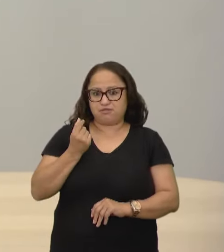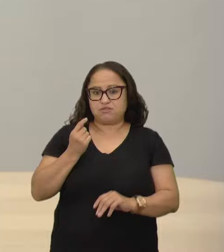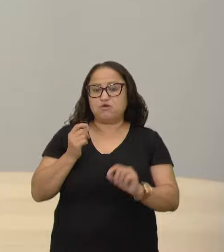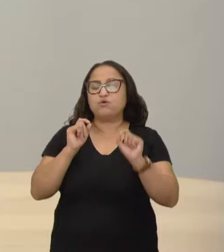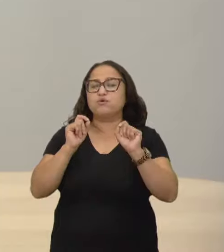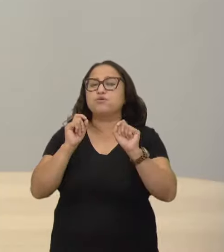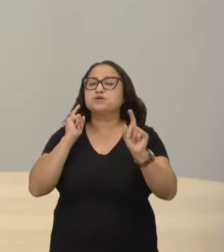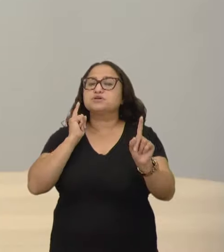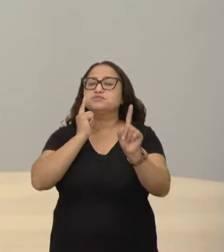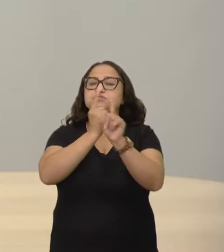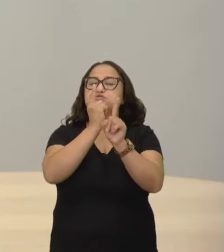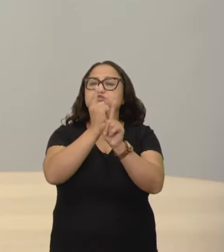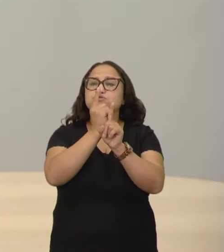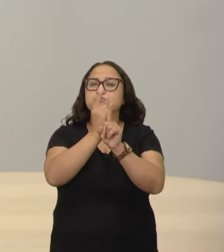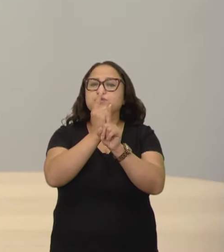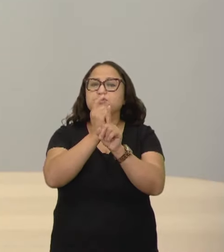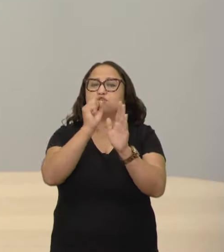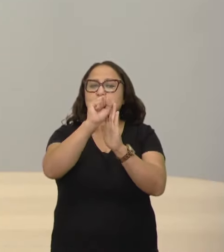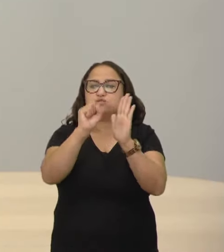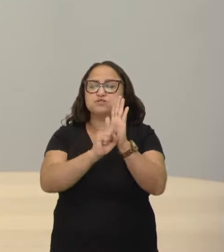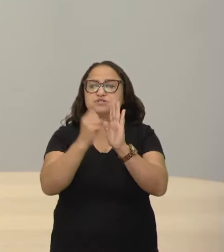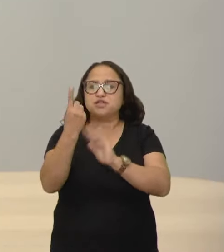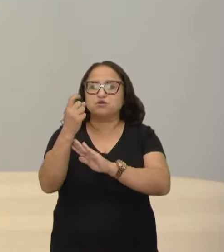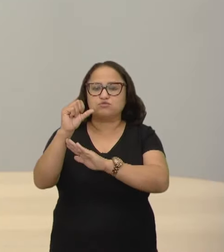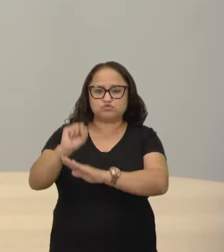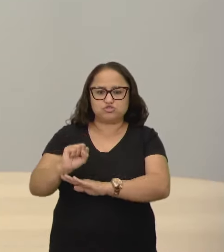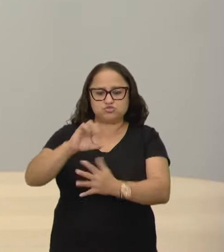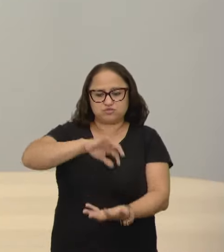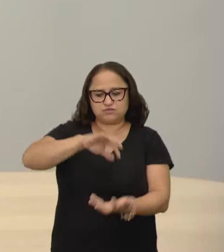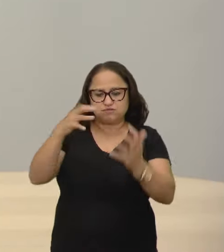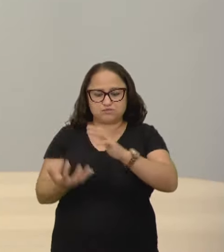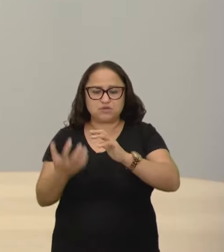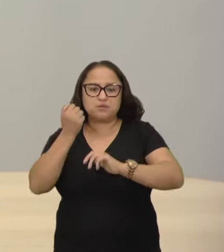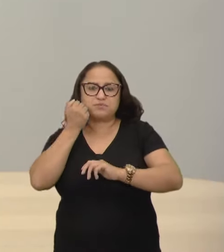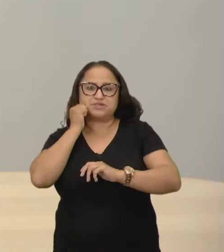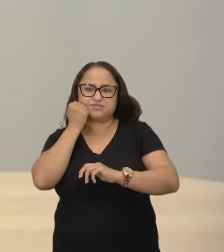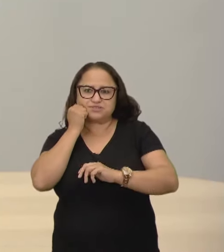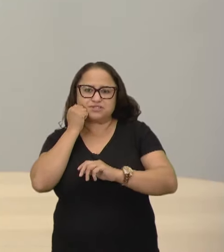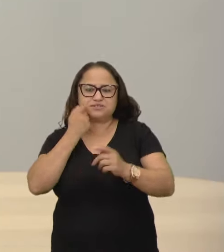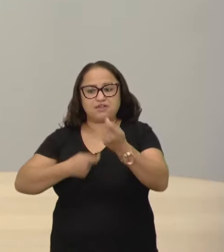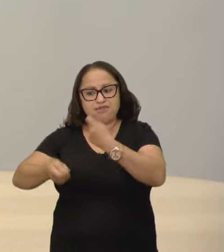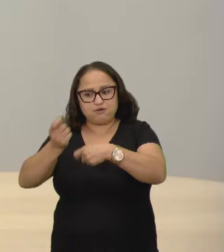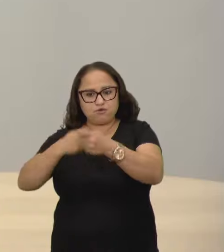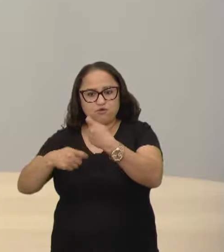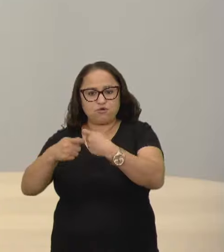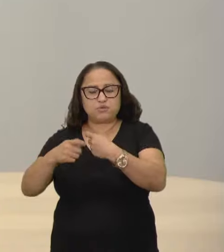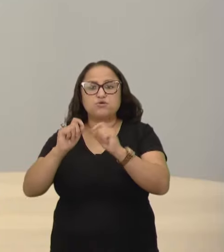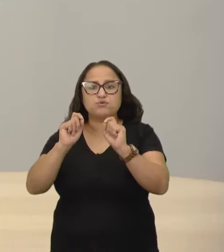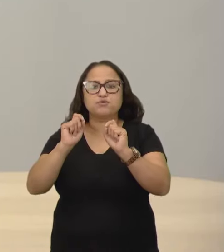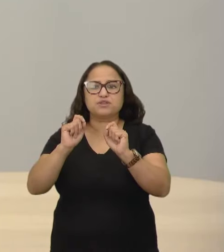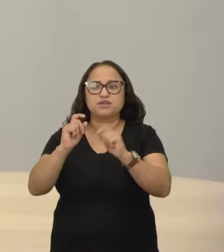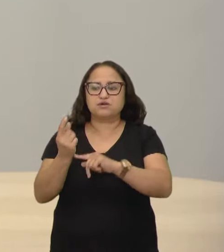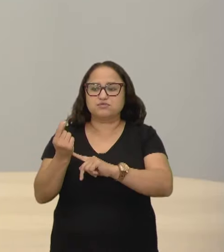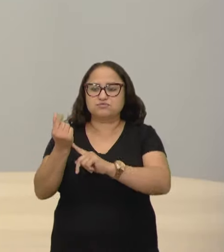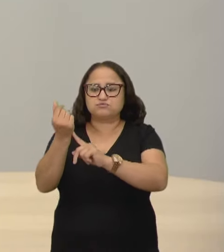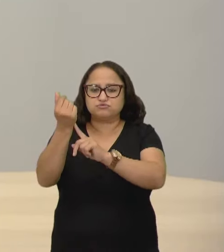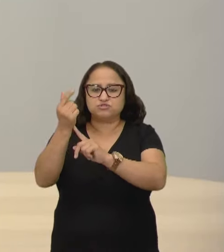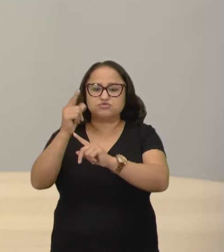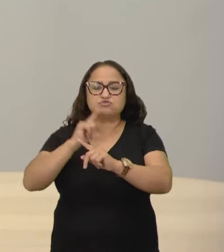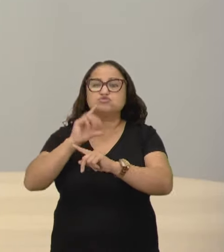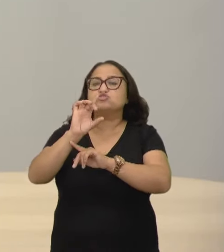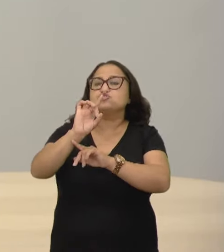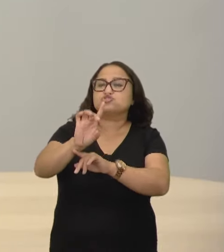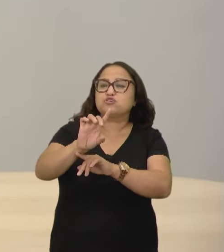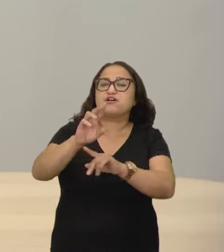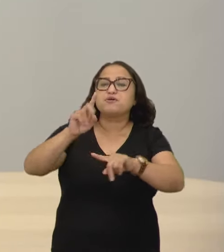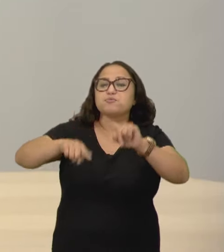que se descobriu no século XVIII, que foi revolucionário para a ciência econômica, que a riqueza ela só é produzida pelo